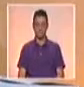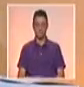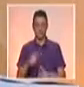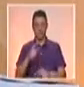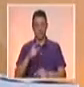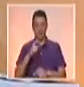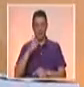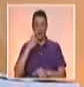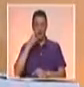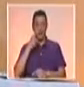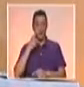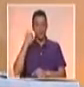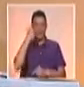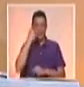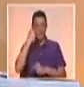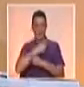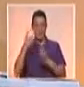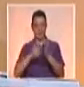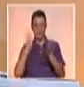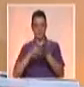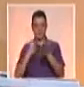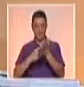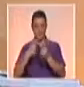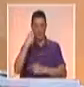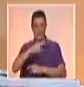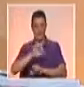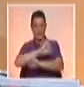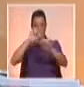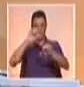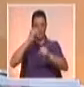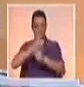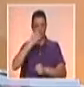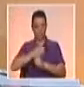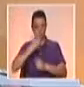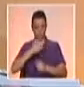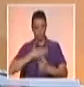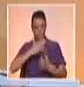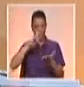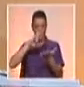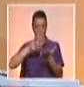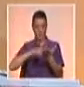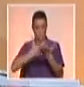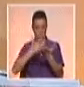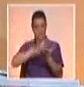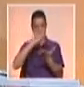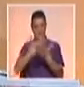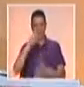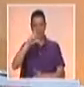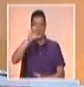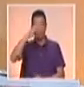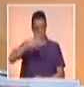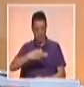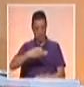Eduardo, a Isabel estava aqui a dizer há pouco que era preciso um maior enquadramento para a vossa profissão, tradutores e intérpretes de língua gestual, é